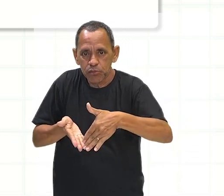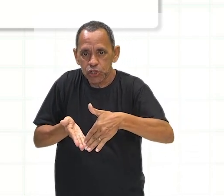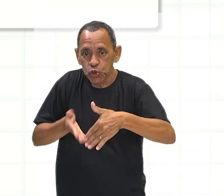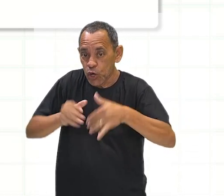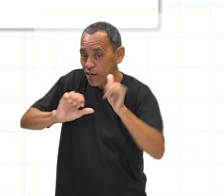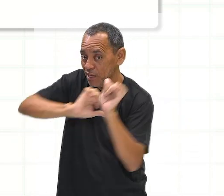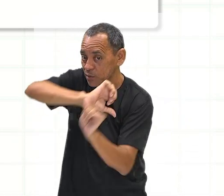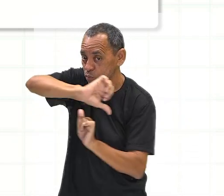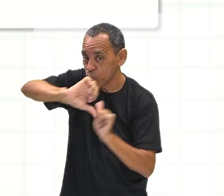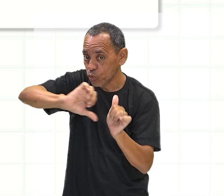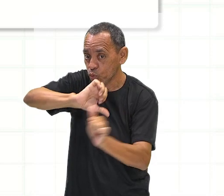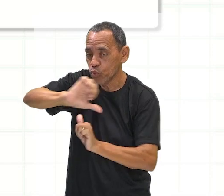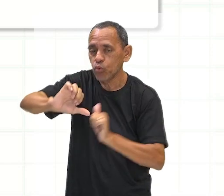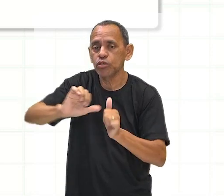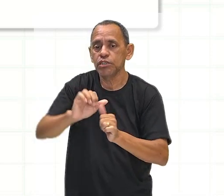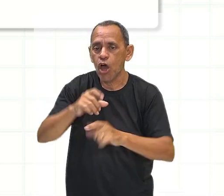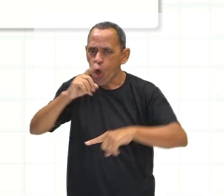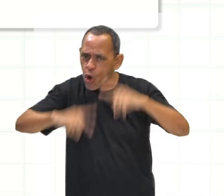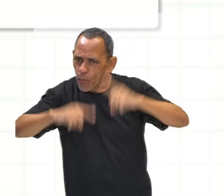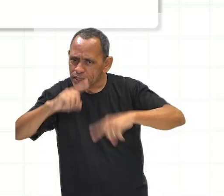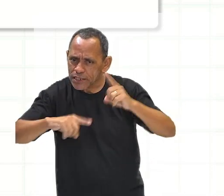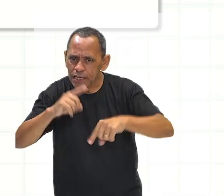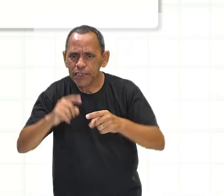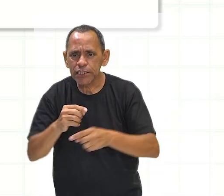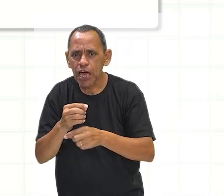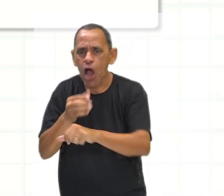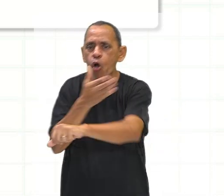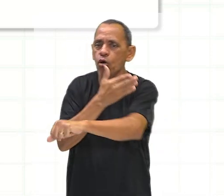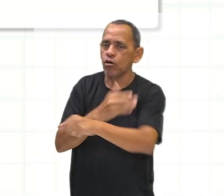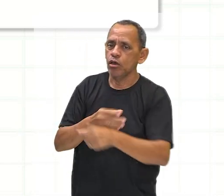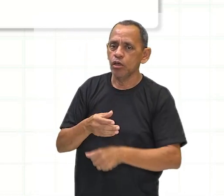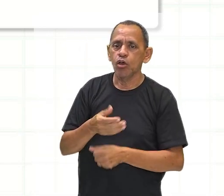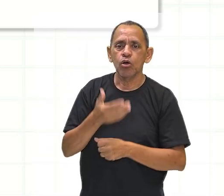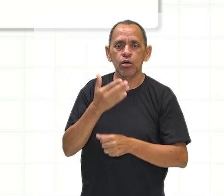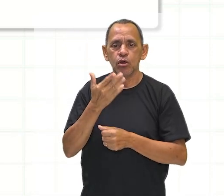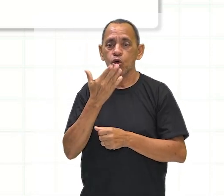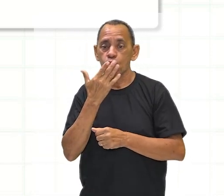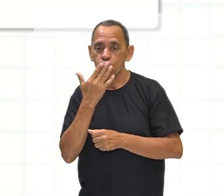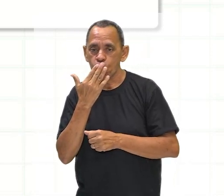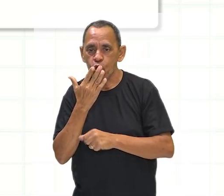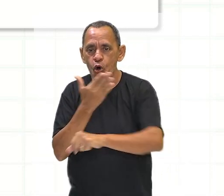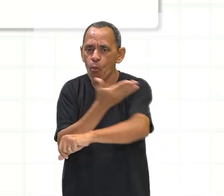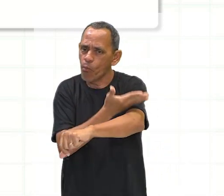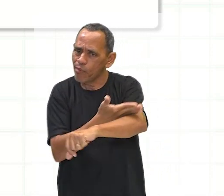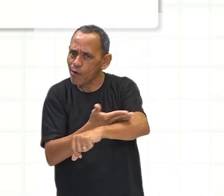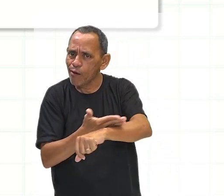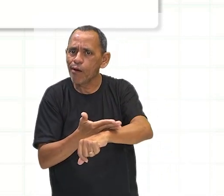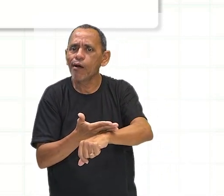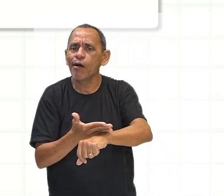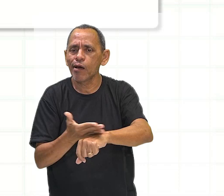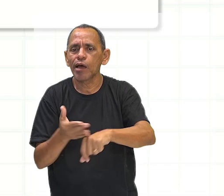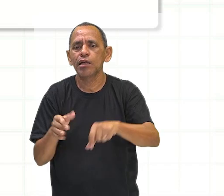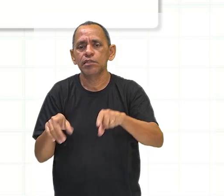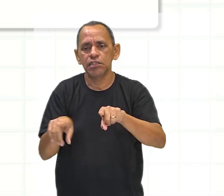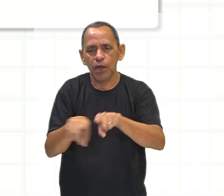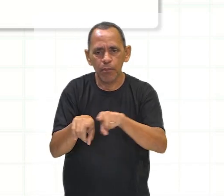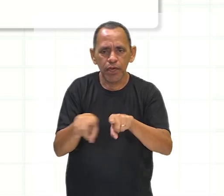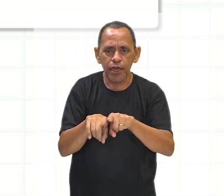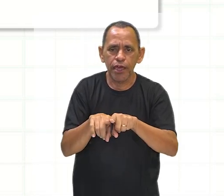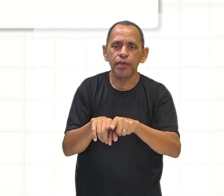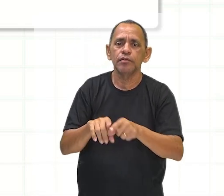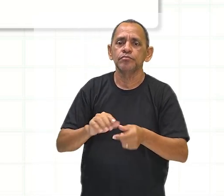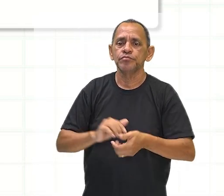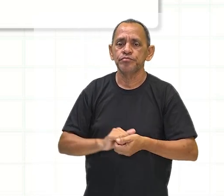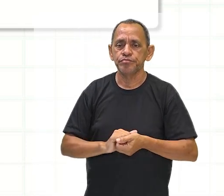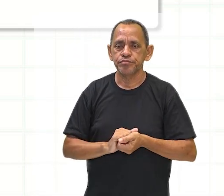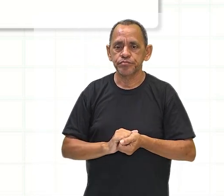que vai acontecer? Essas glândulas vão eliminar, né? Elas produziram, elas vão secretar esse líquido seminal, que é essa